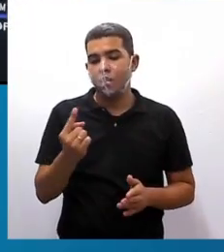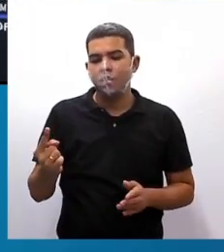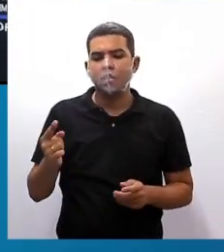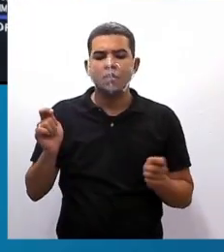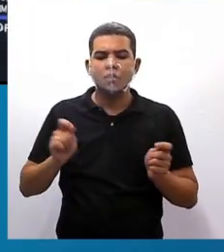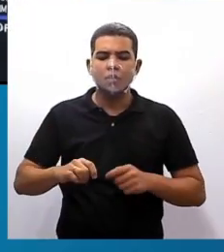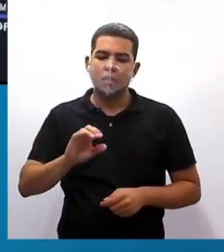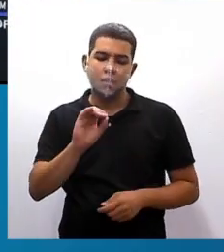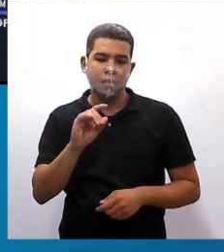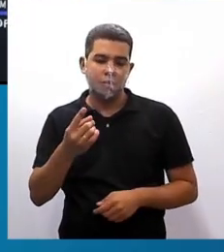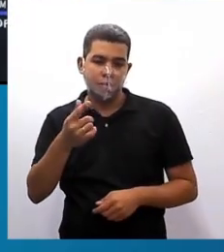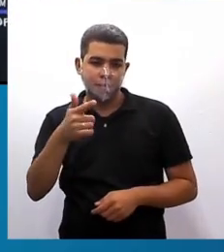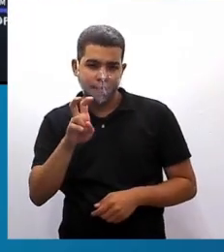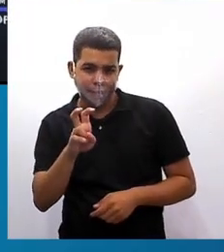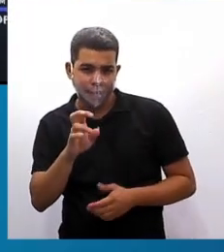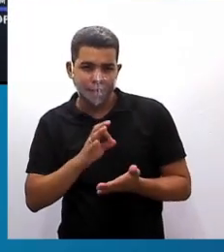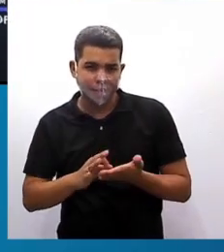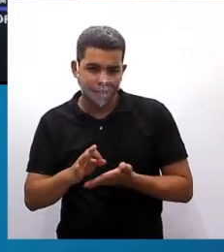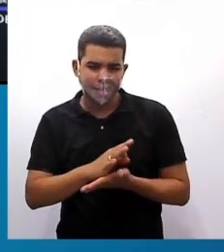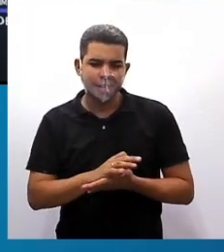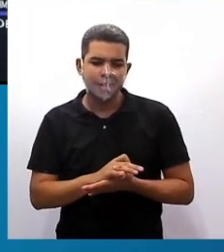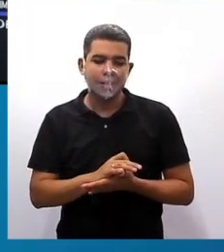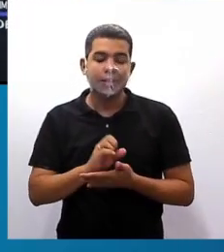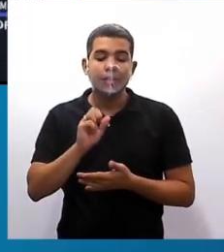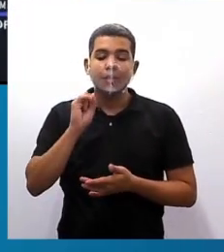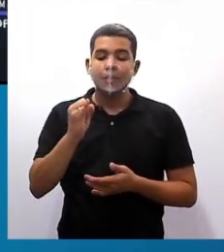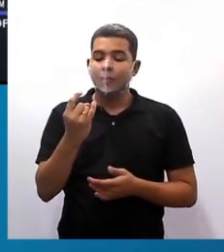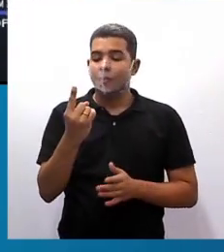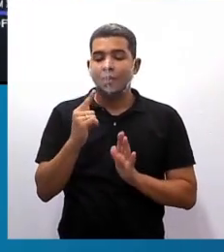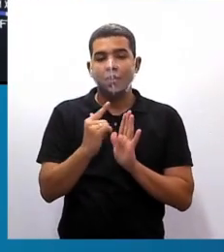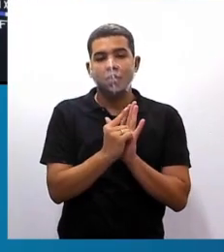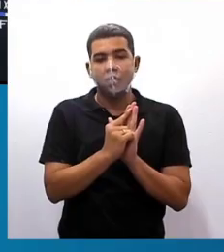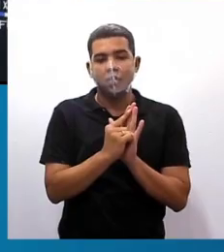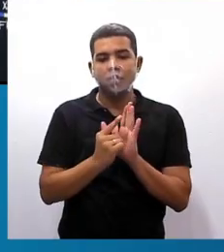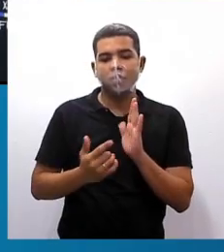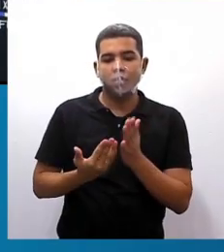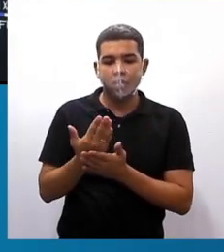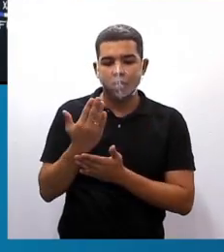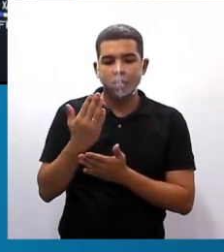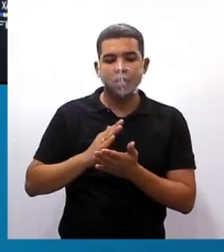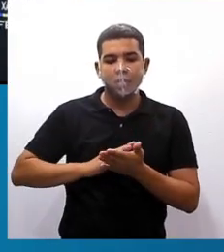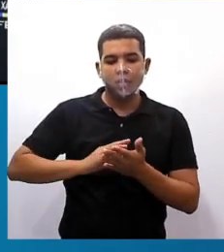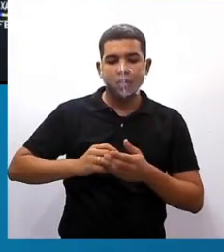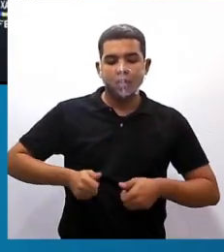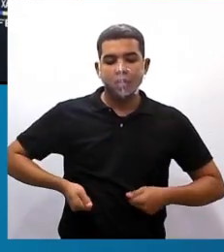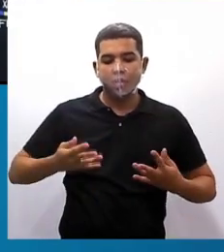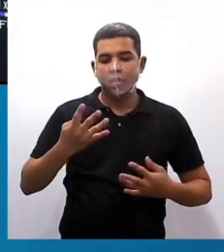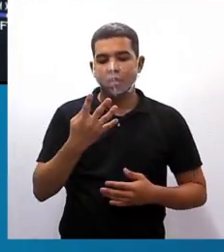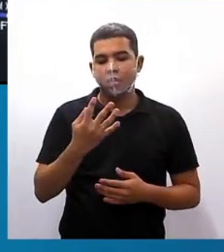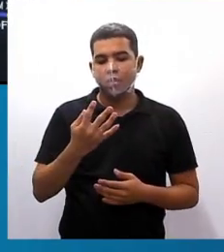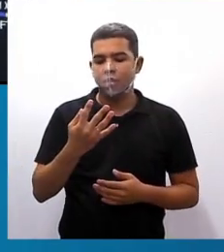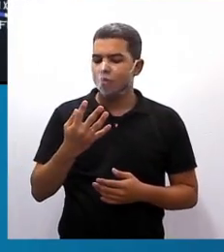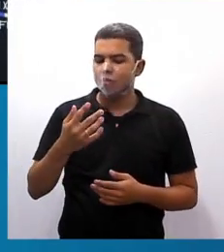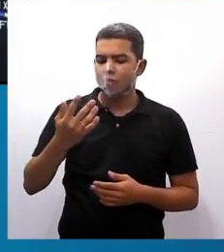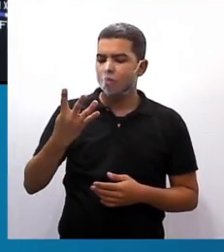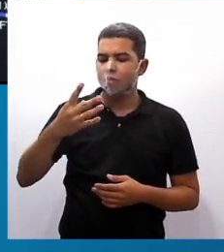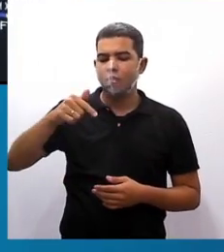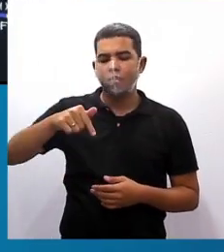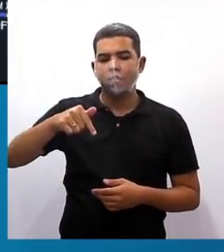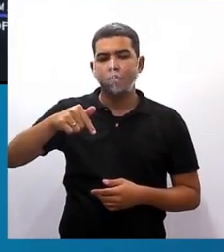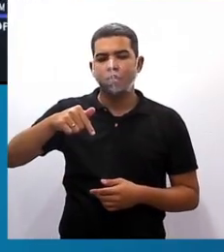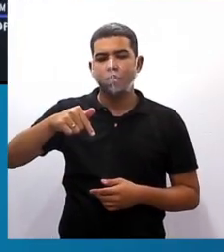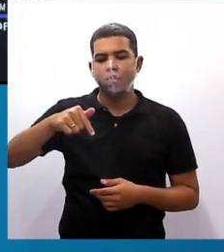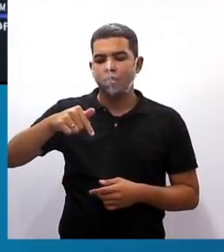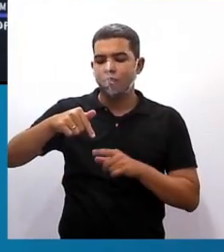centavos. Beleza. Então, se uma folha que a gente gasta 4 páginas do arquivo, o arquivo tem